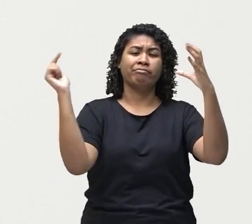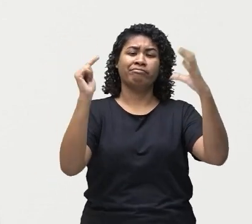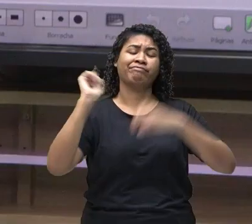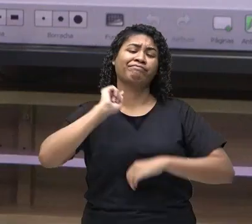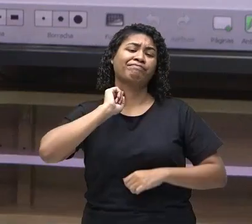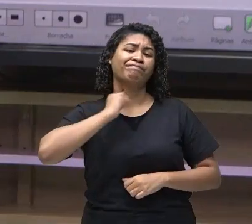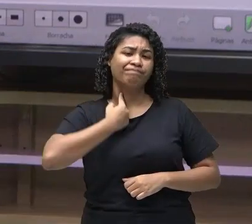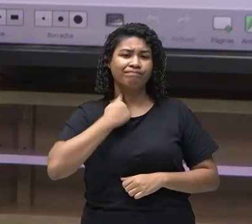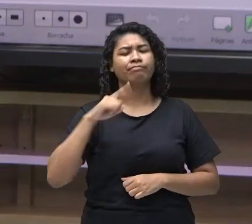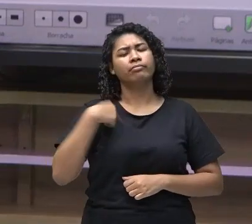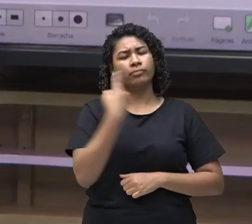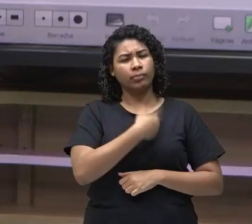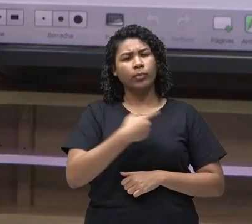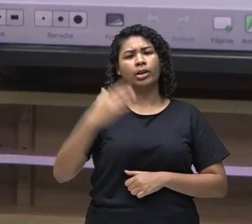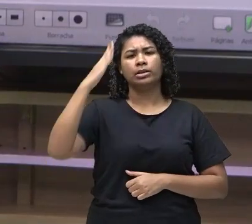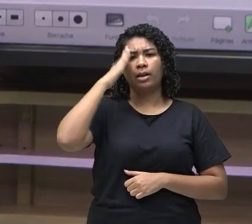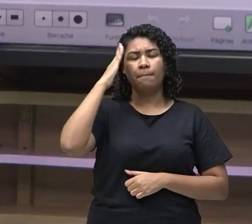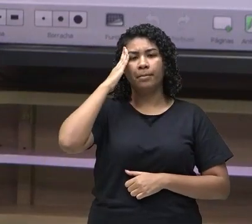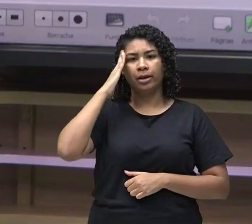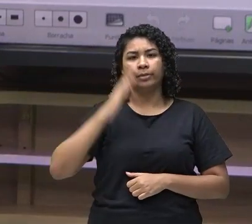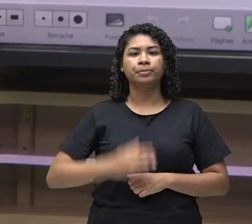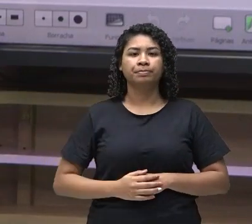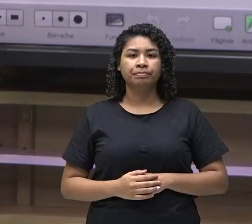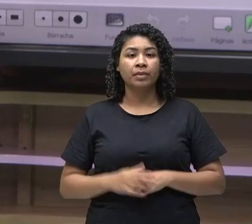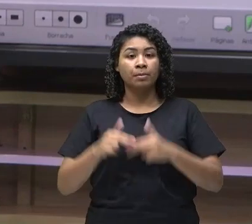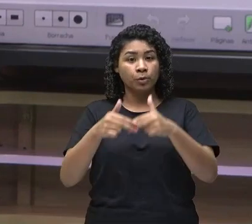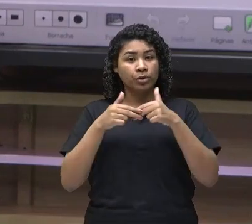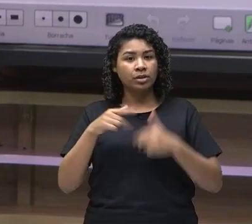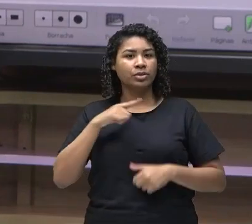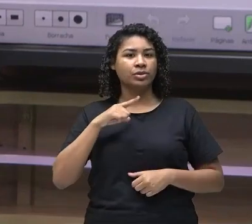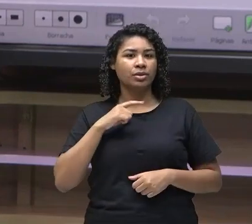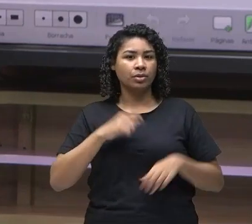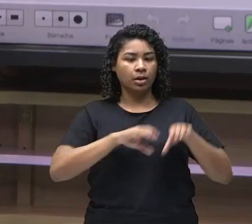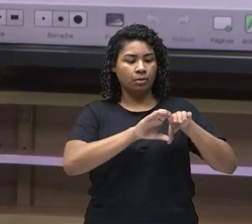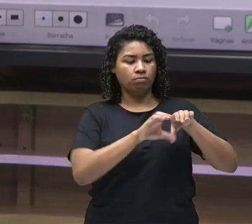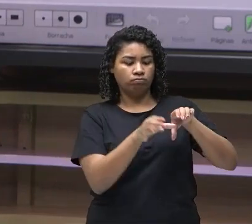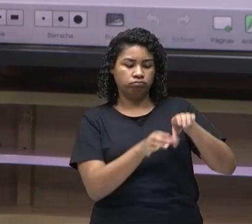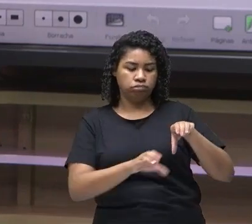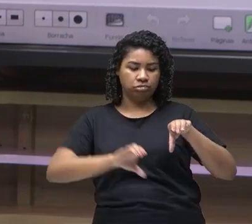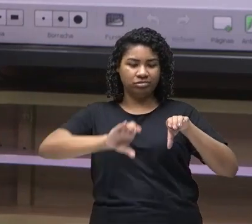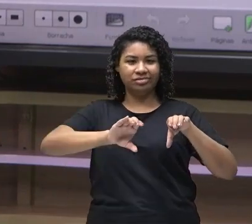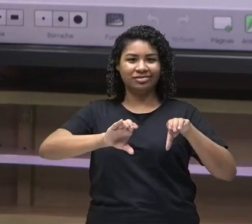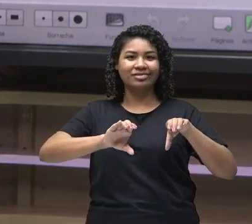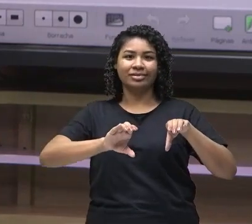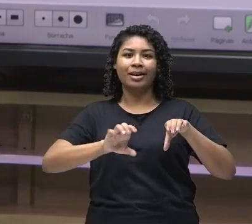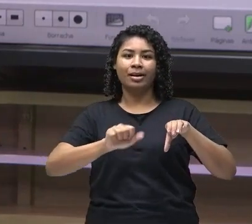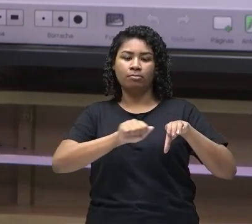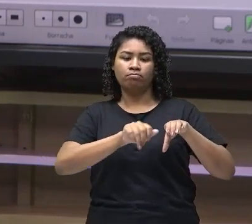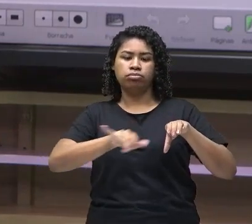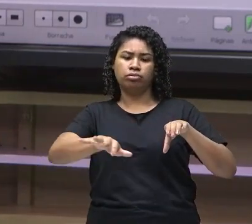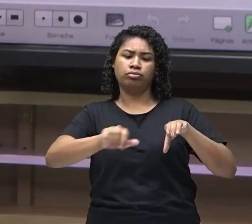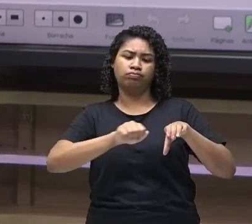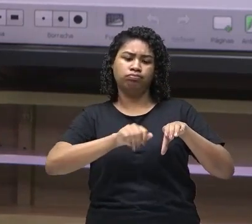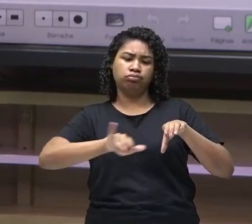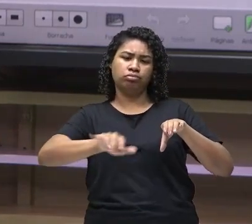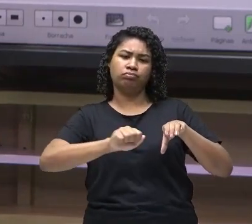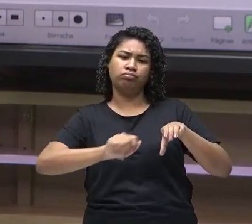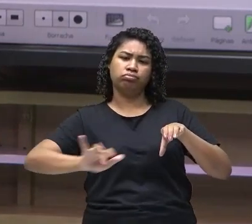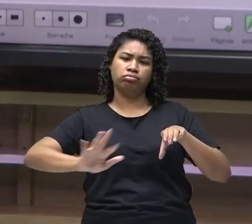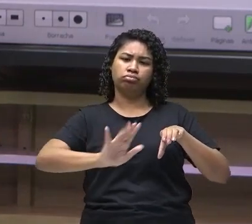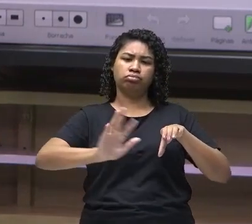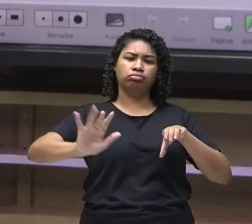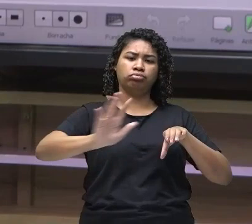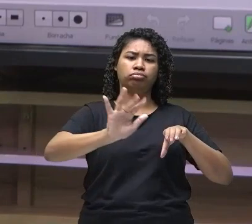poluentes e por onde é que vai ser esse gás pelo escape do carro né ele vai liberar aquele gás